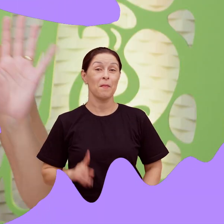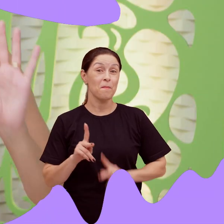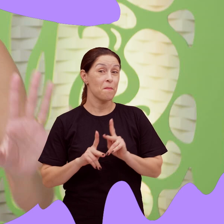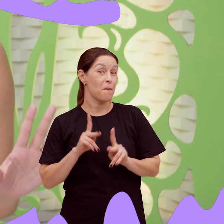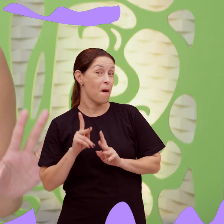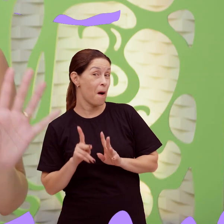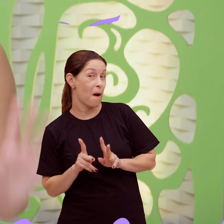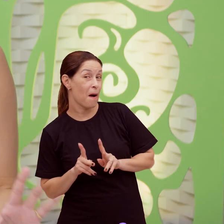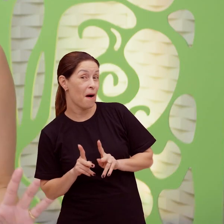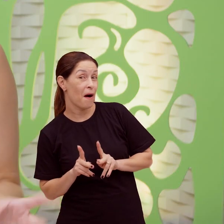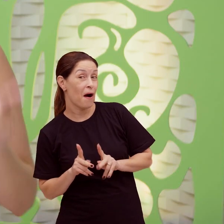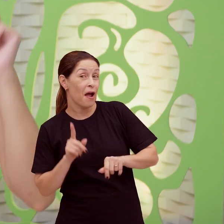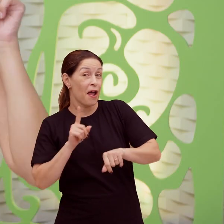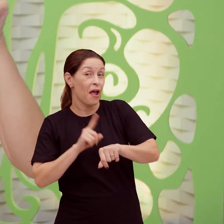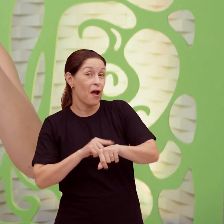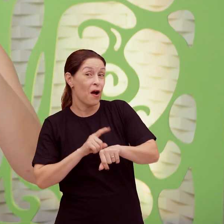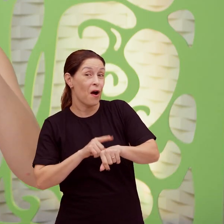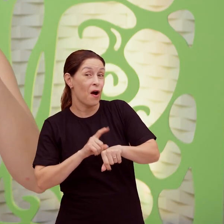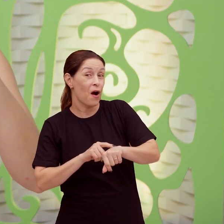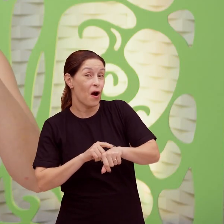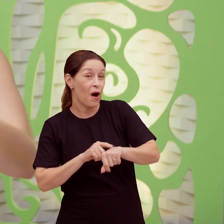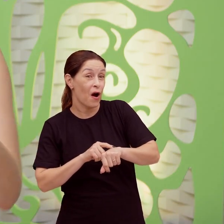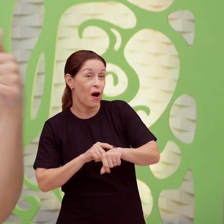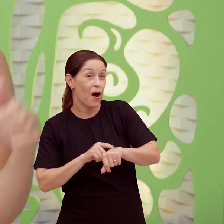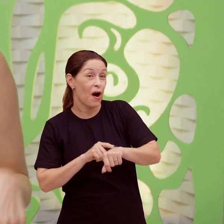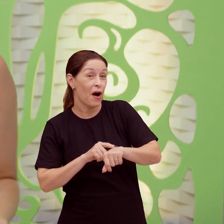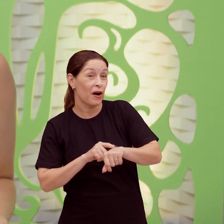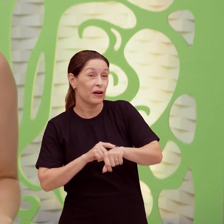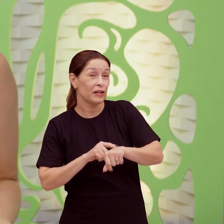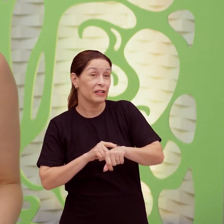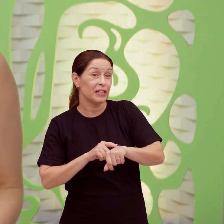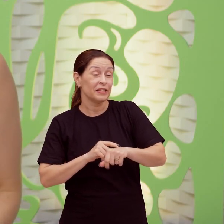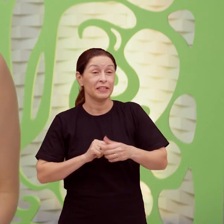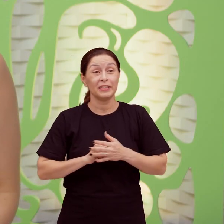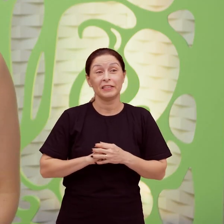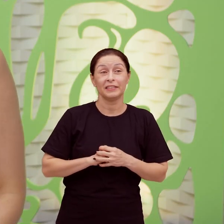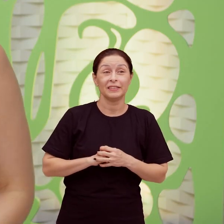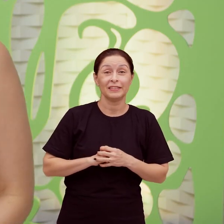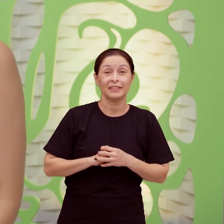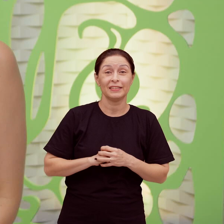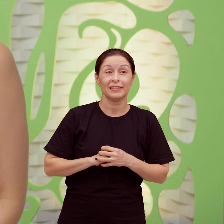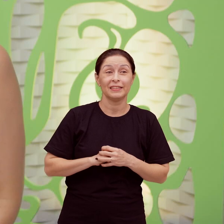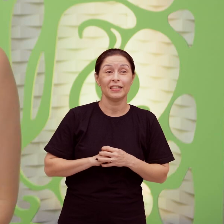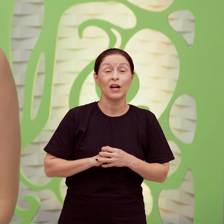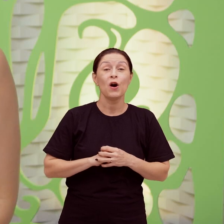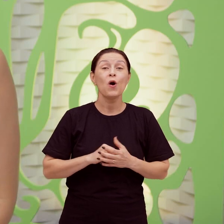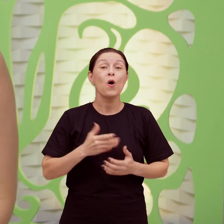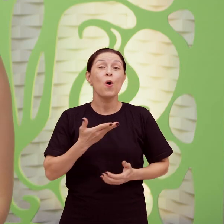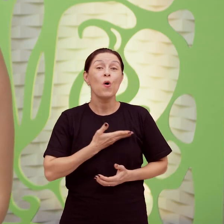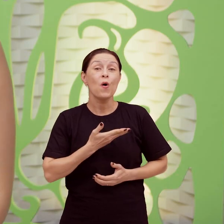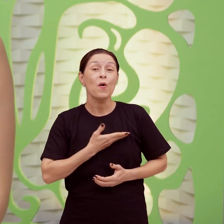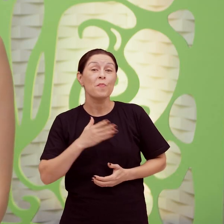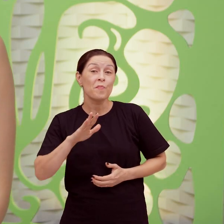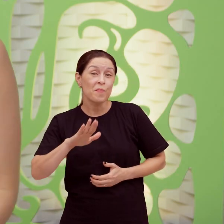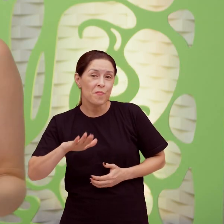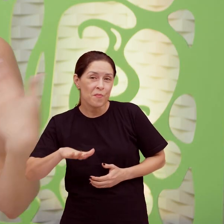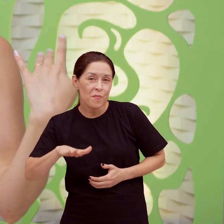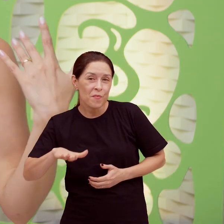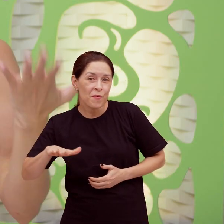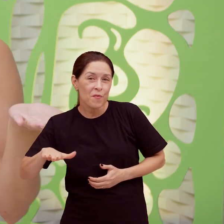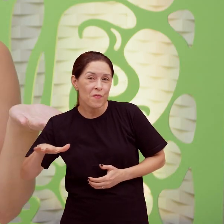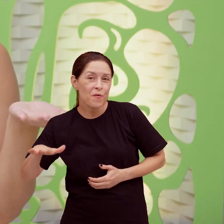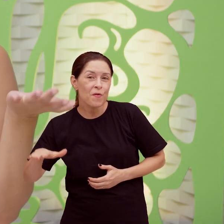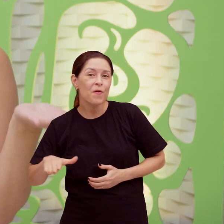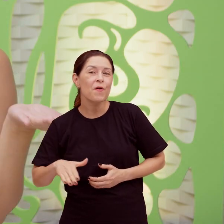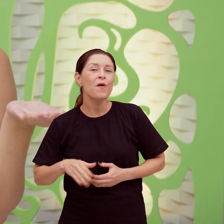Galerinha, e agora é a hora em que você aí de casa aparece aqui no nosso programa. Hoje um amiguinho nosso vai falar